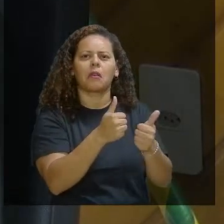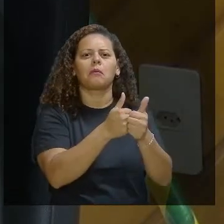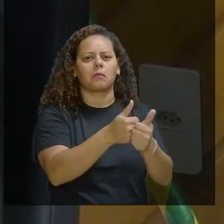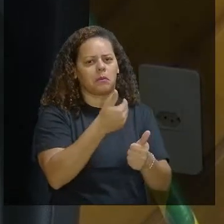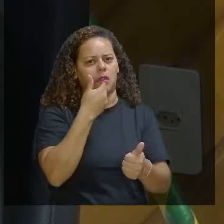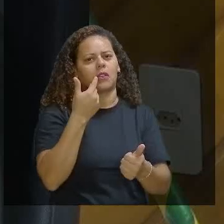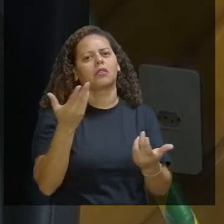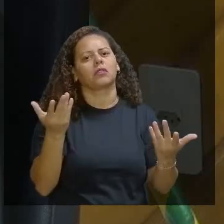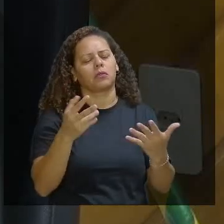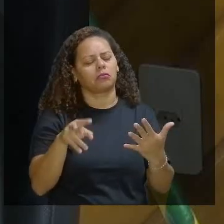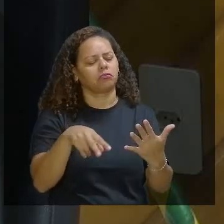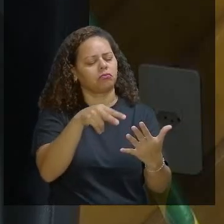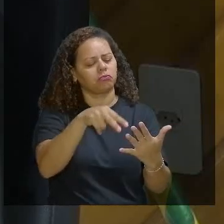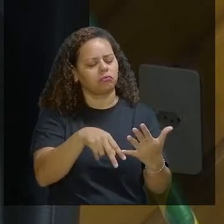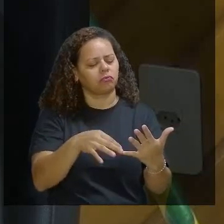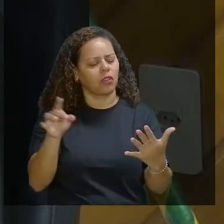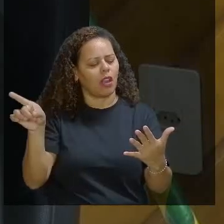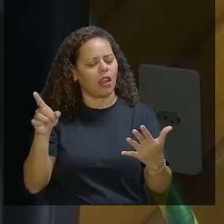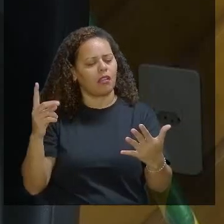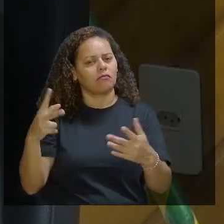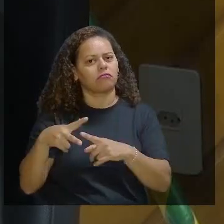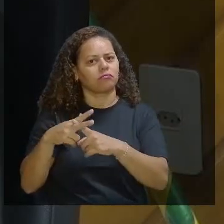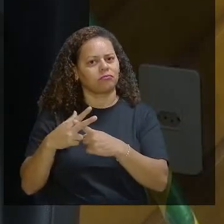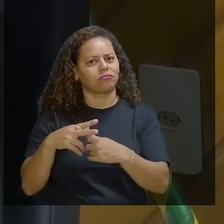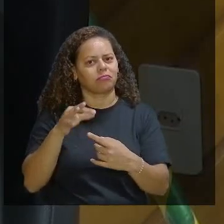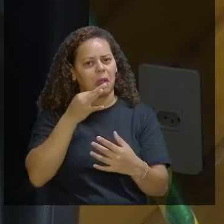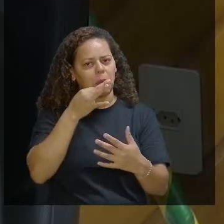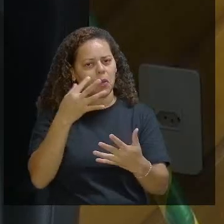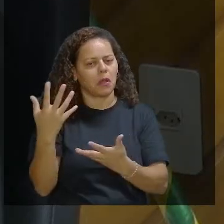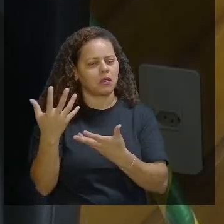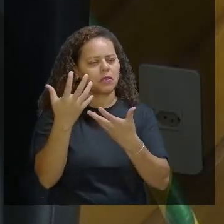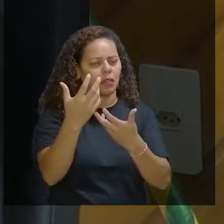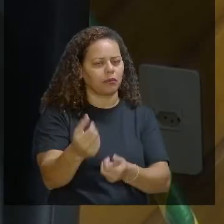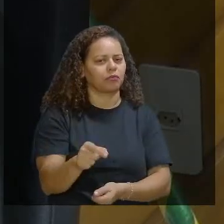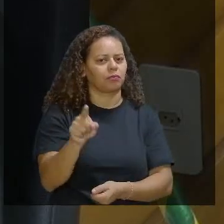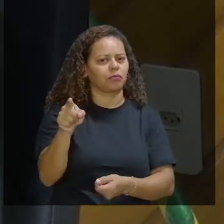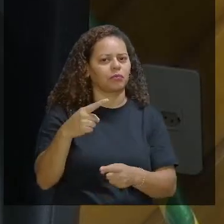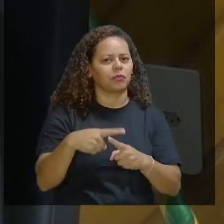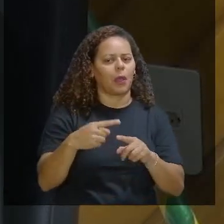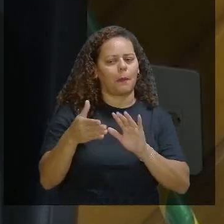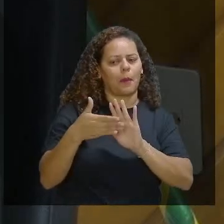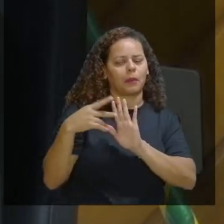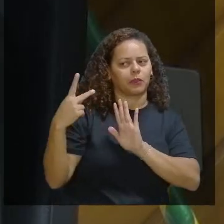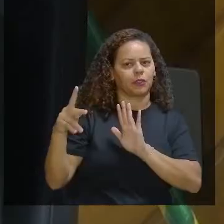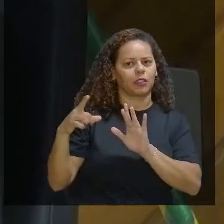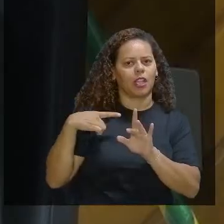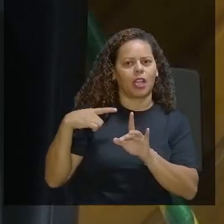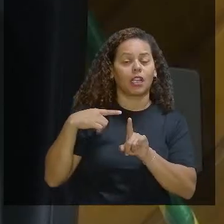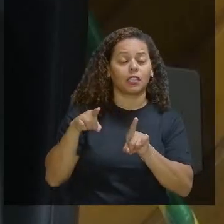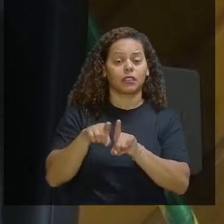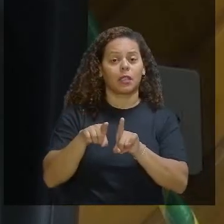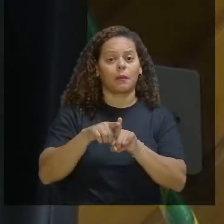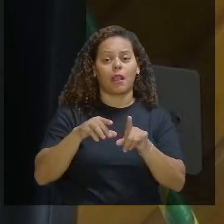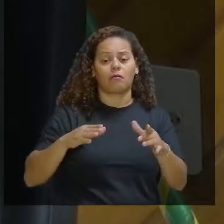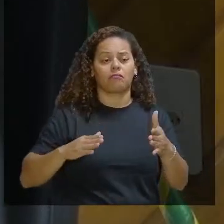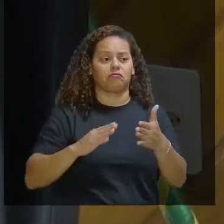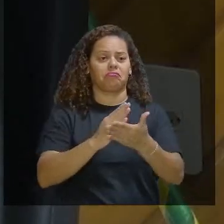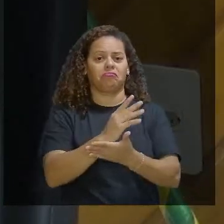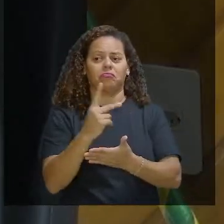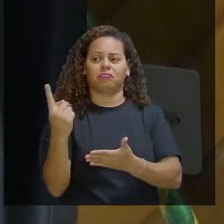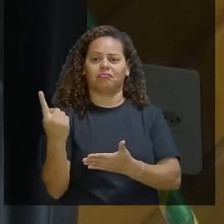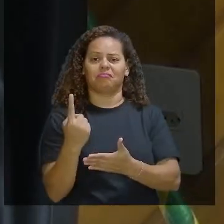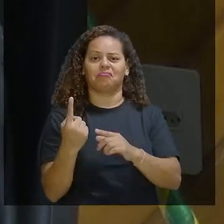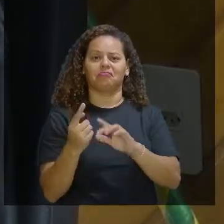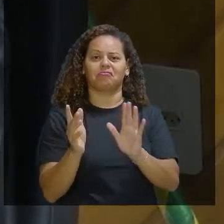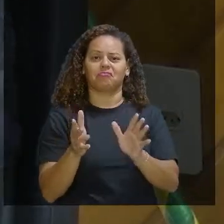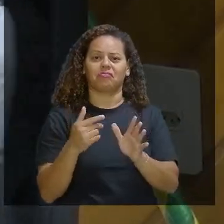estou acolhendo aqui a sugestão, a proposta da Corregedoria, e é ela que eu submeto à aprovação